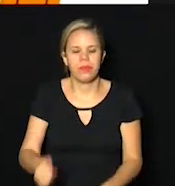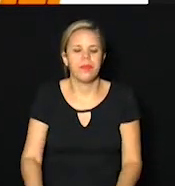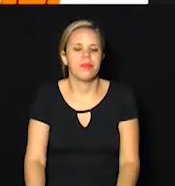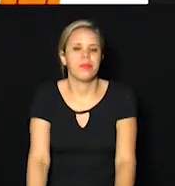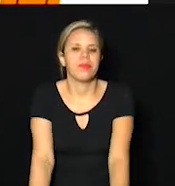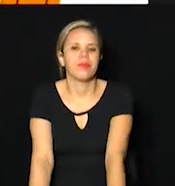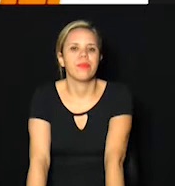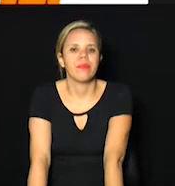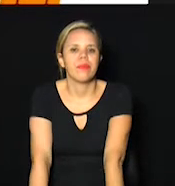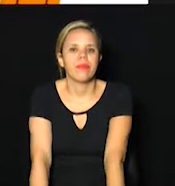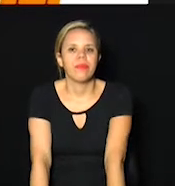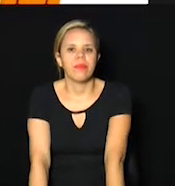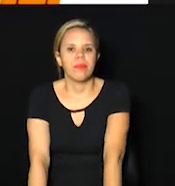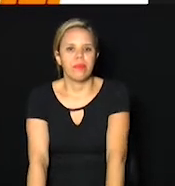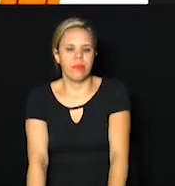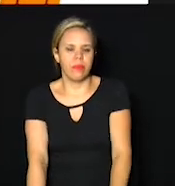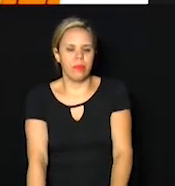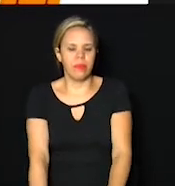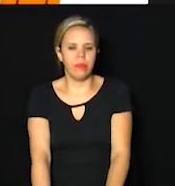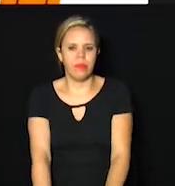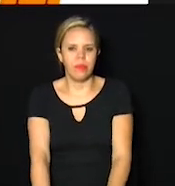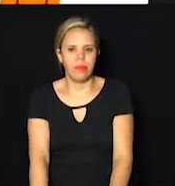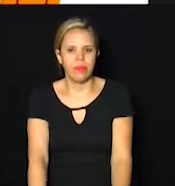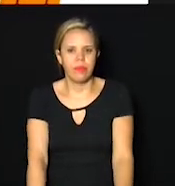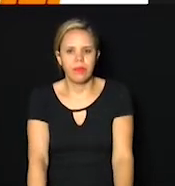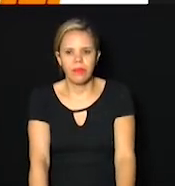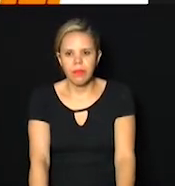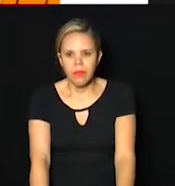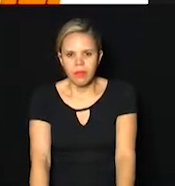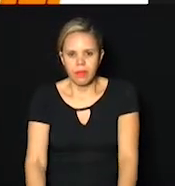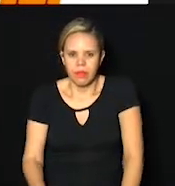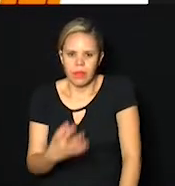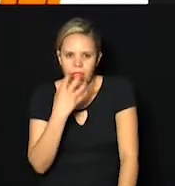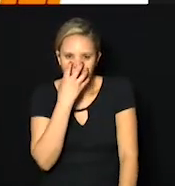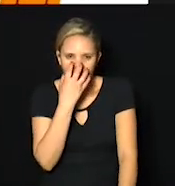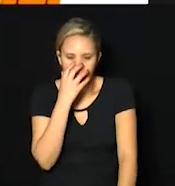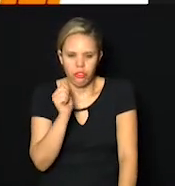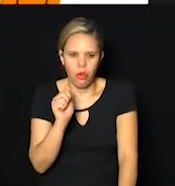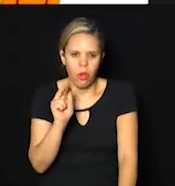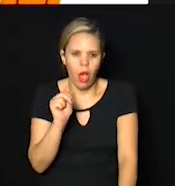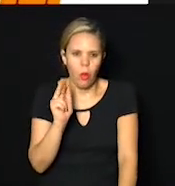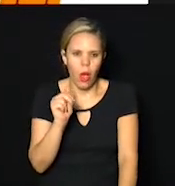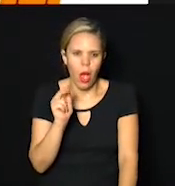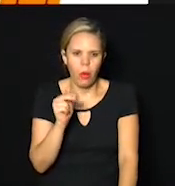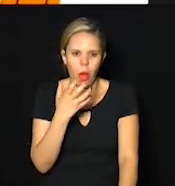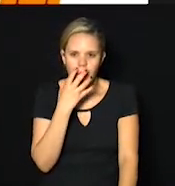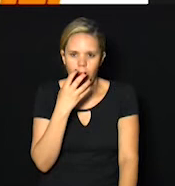Eu tô realmente com dificuldade aqui com o cachorro, tá?